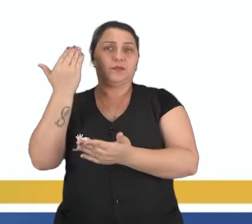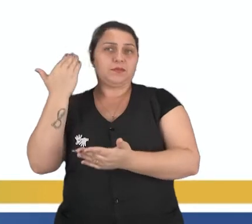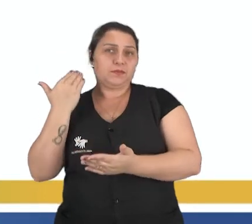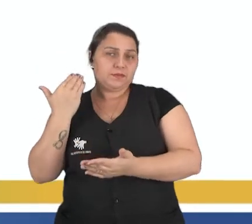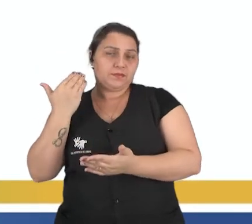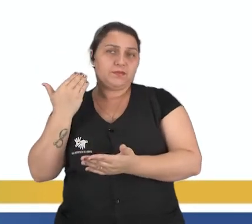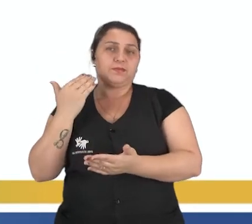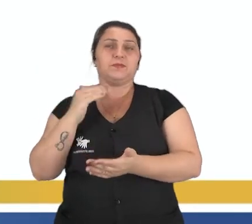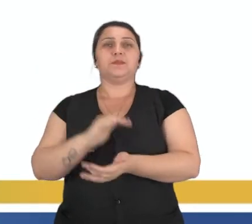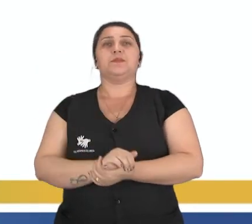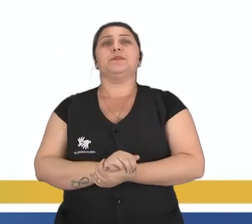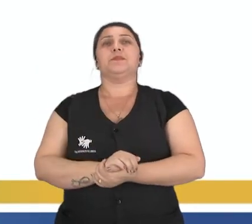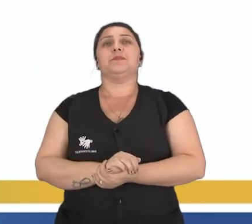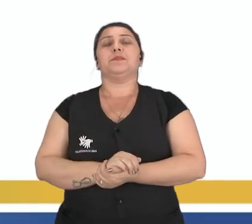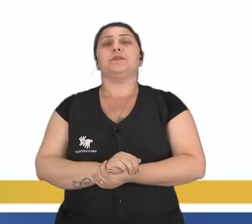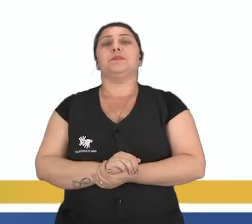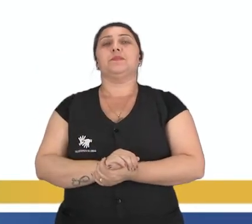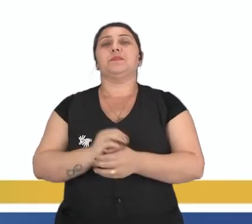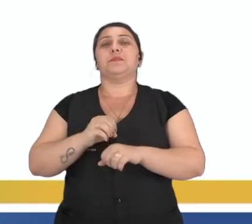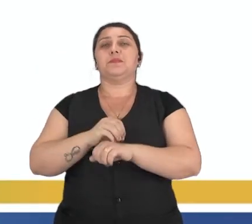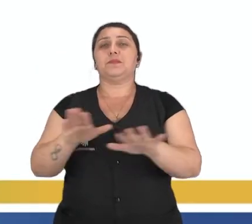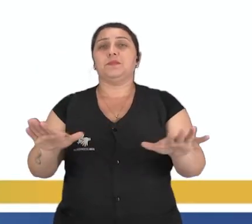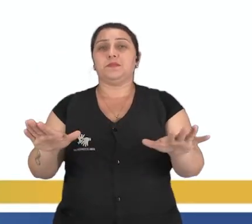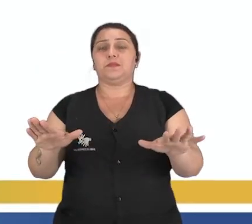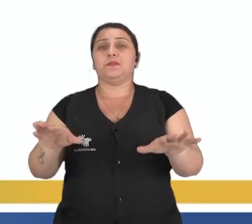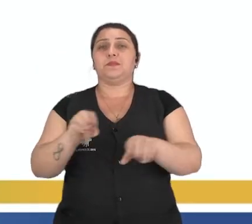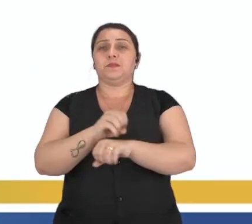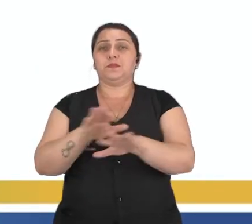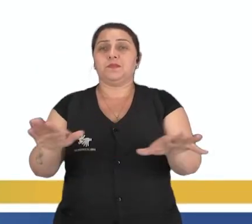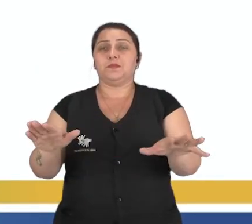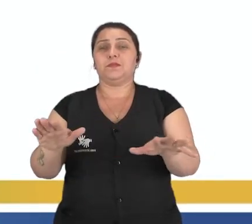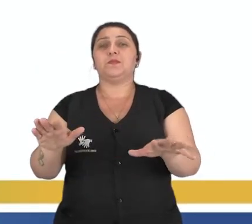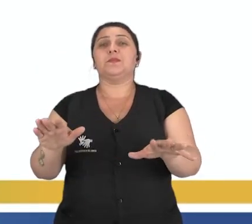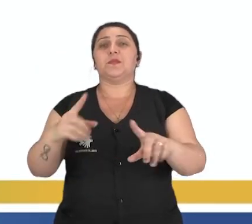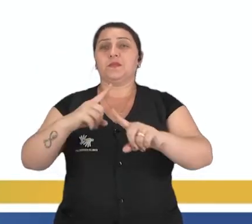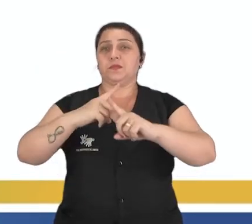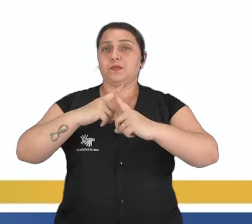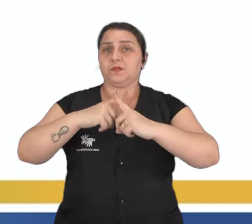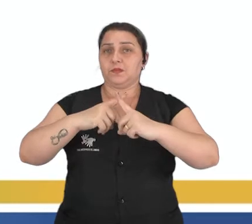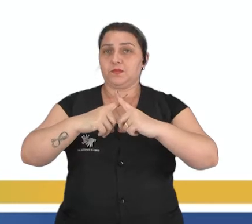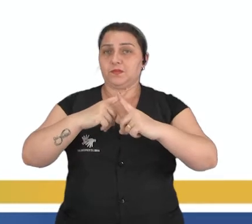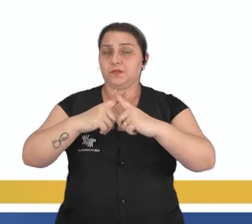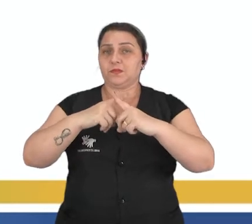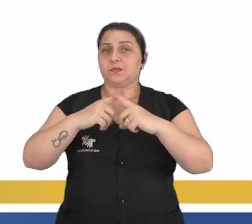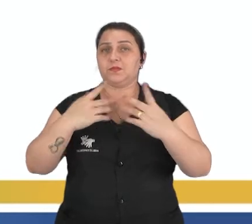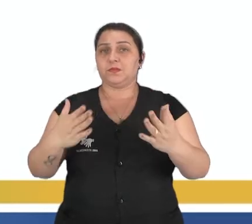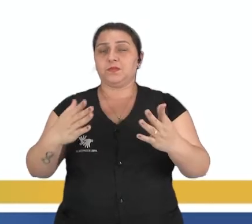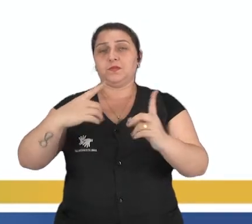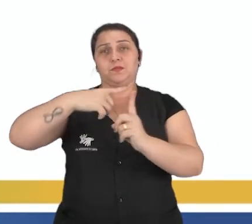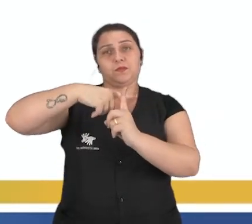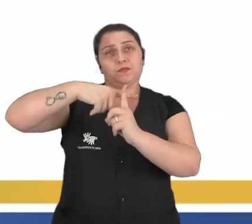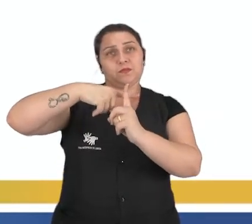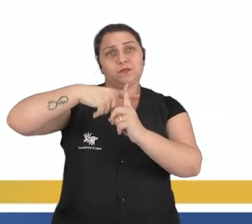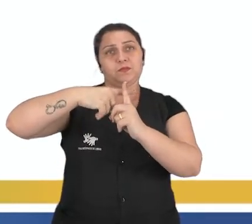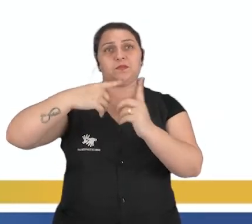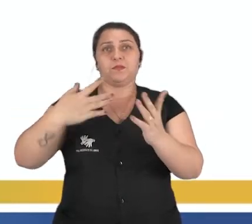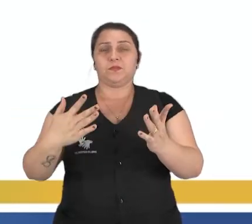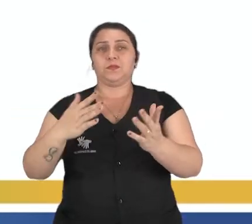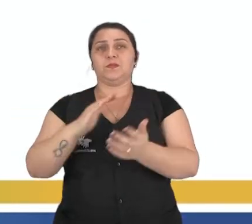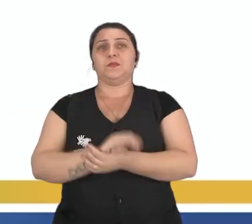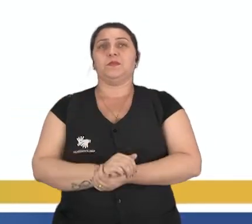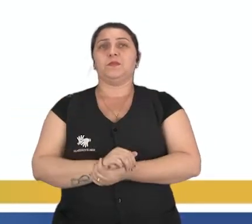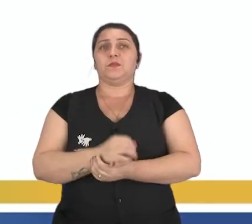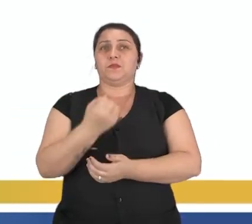Aqui eu aplico a propriedade distributiva do produto da multiplicação em relação à adição, né? Ficando